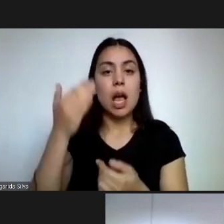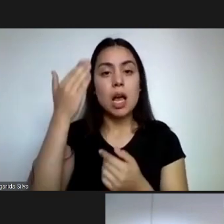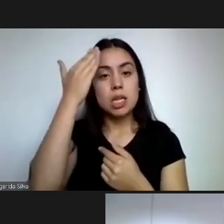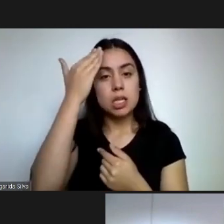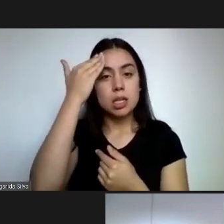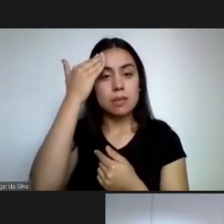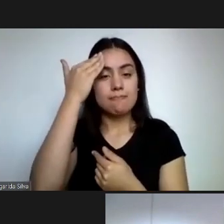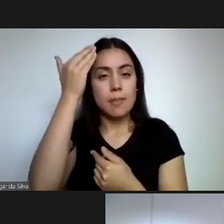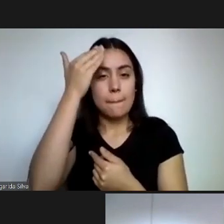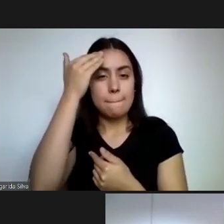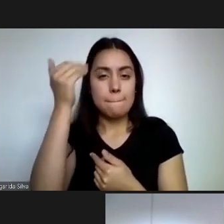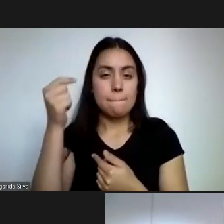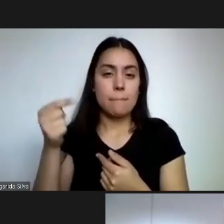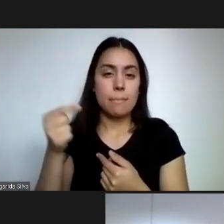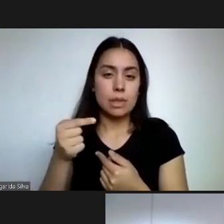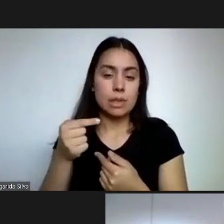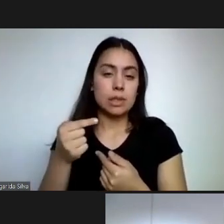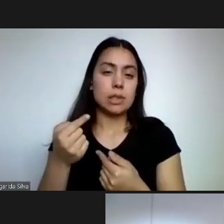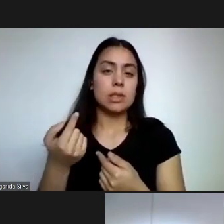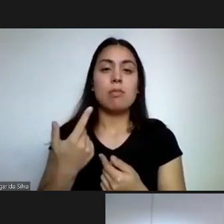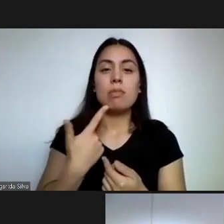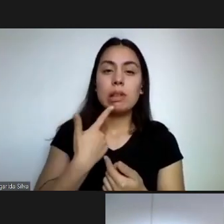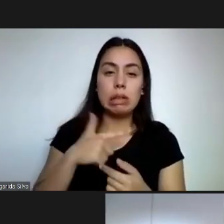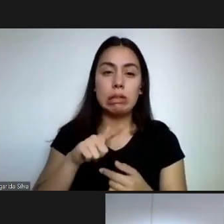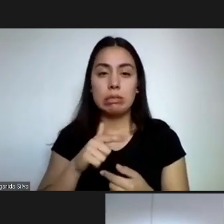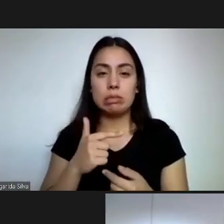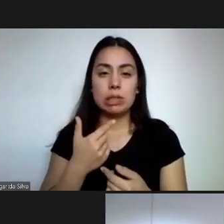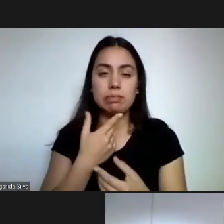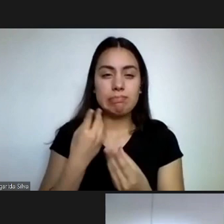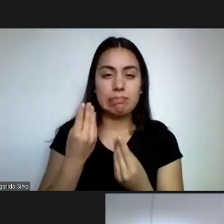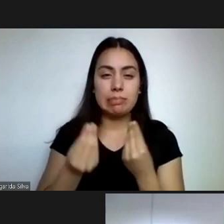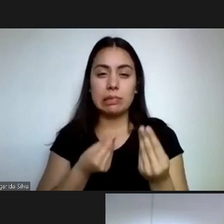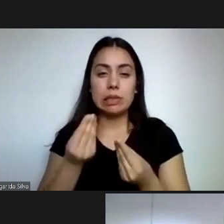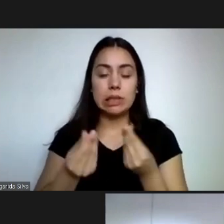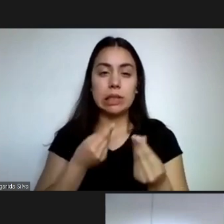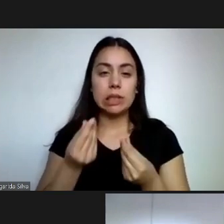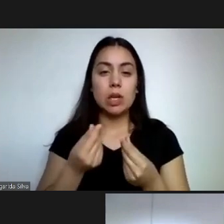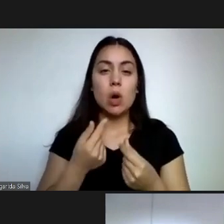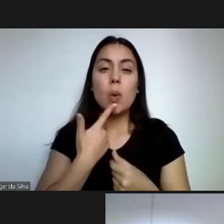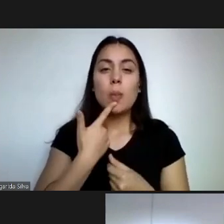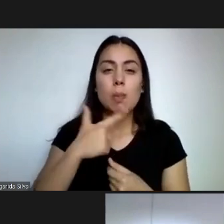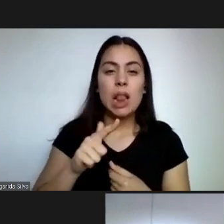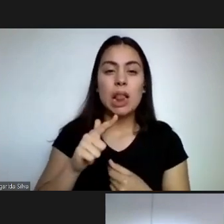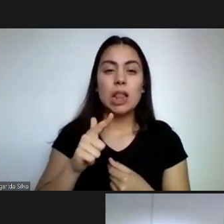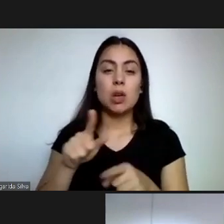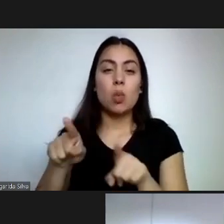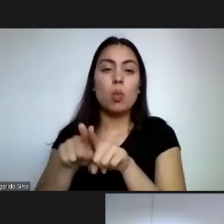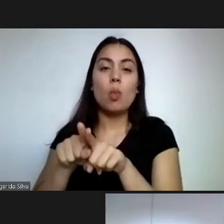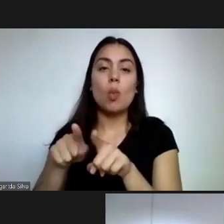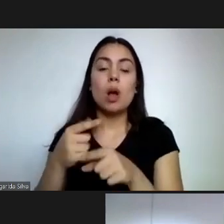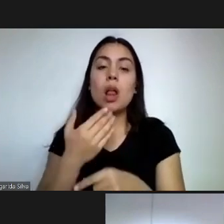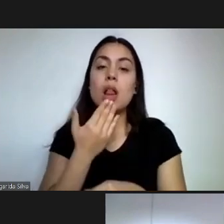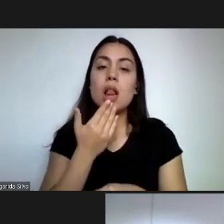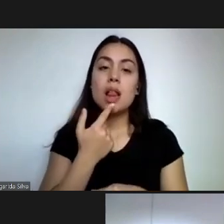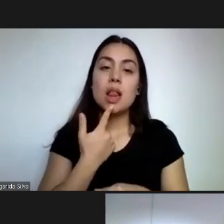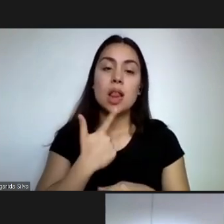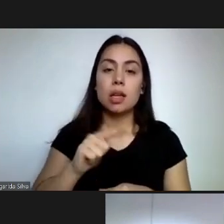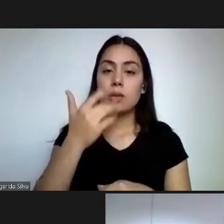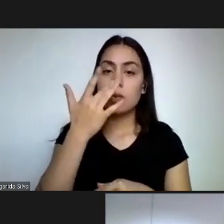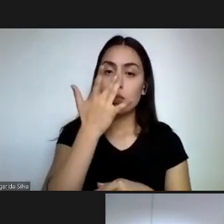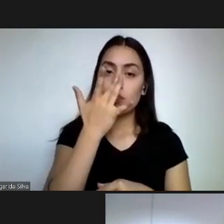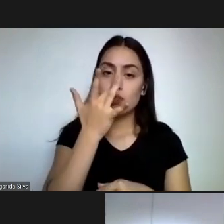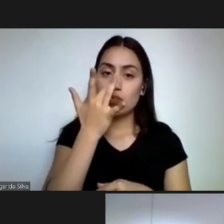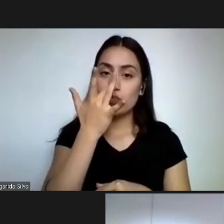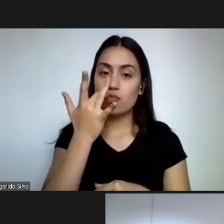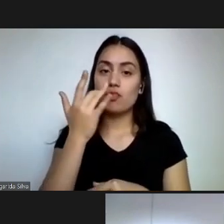uma língua quebrada, um português mal falado, uma língua, nos piores dos sentidos, numa língua de preto, né, nos piores momentos também da sua discriminação.